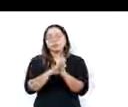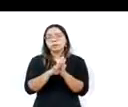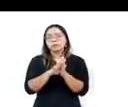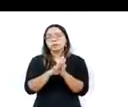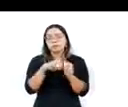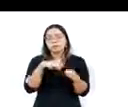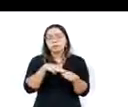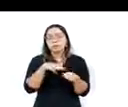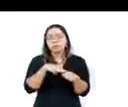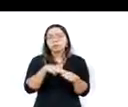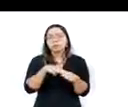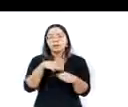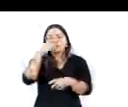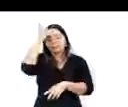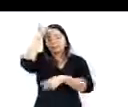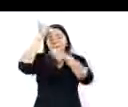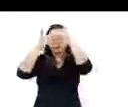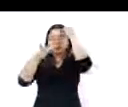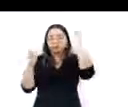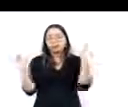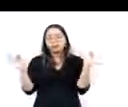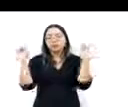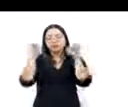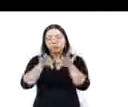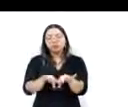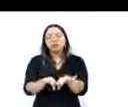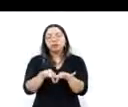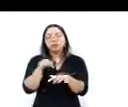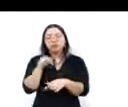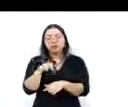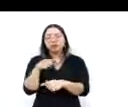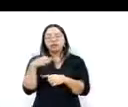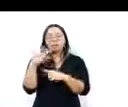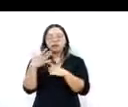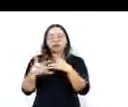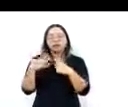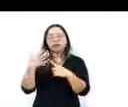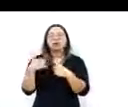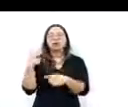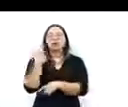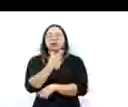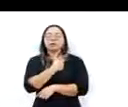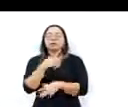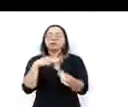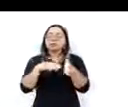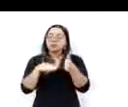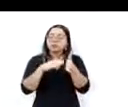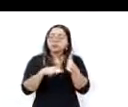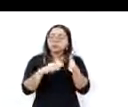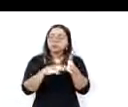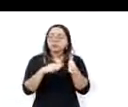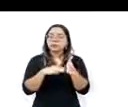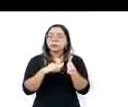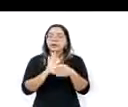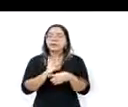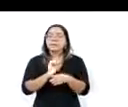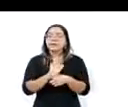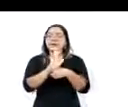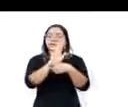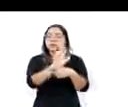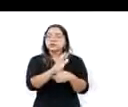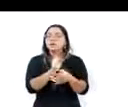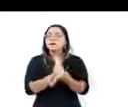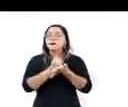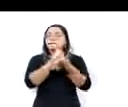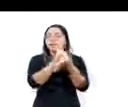gente finaliza dizendo que nós estamos aqui, enquanto secretários, para dar as possibilidades para os nossos professores.